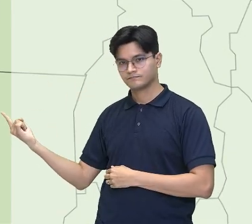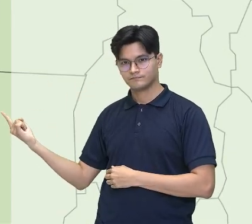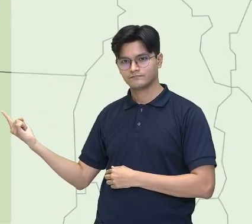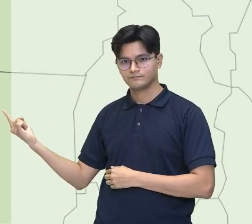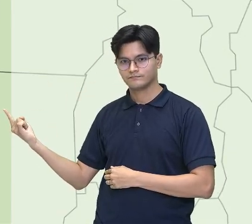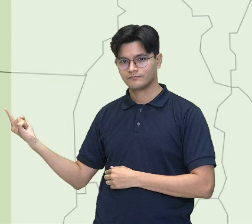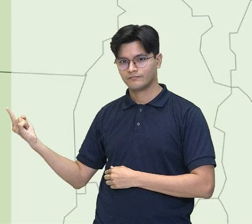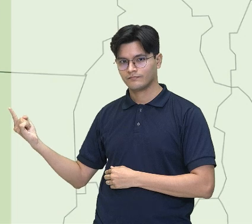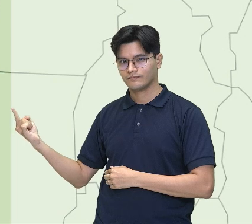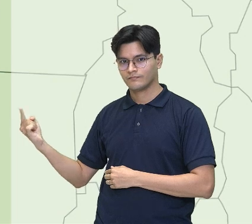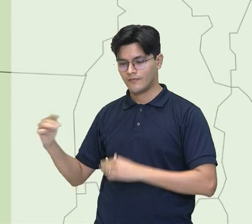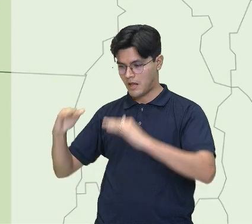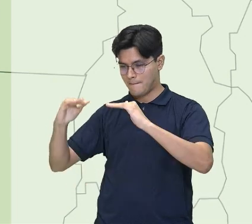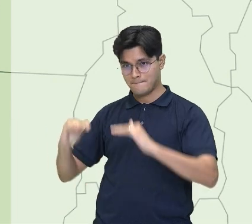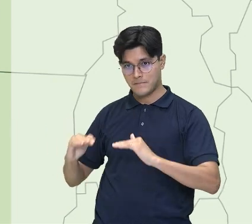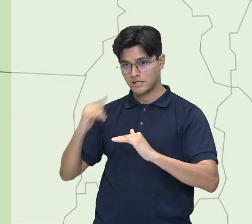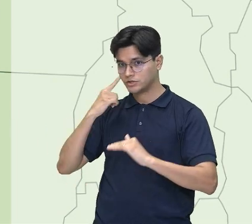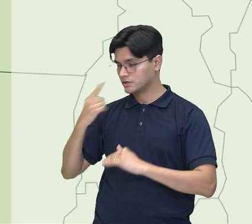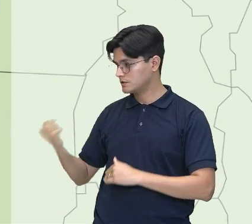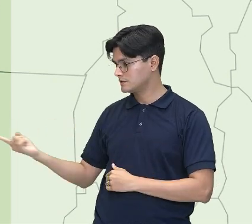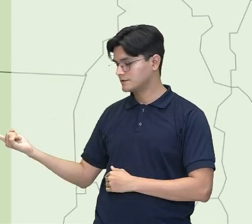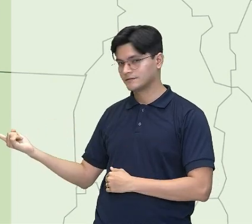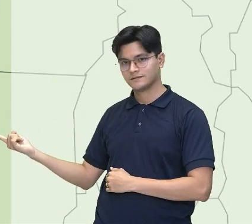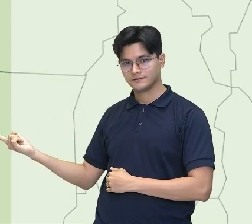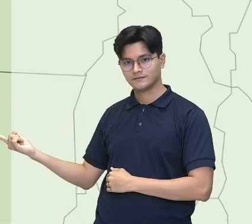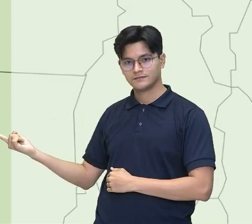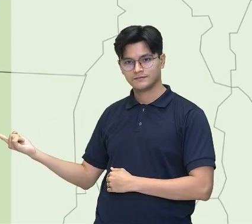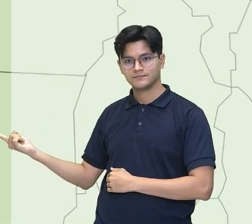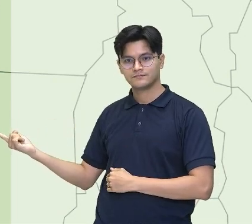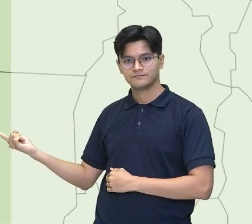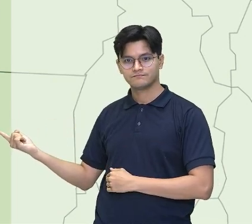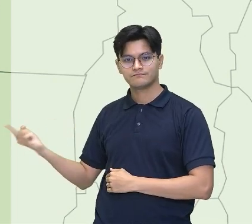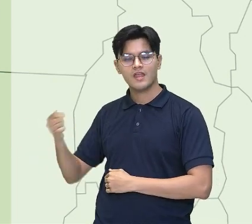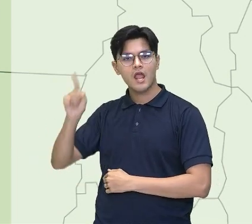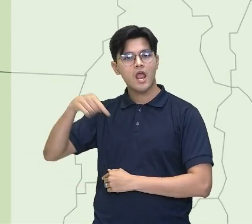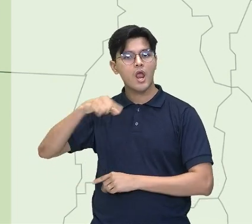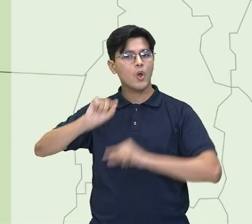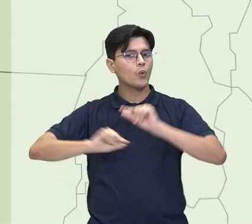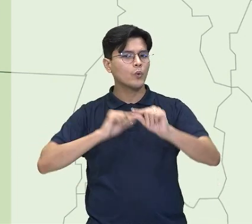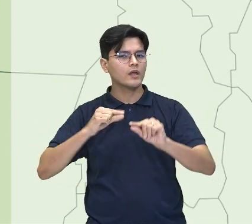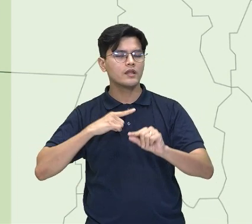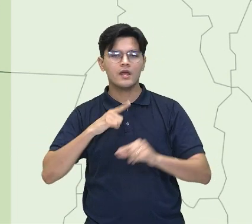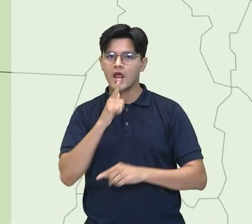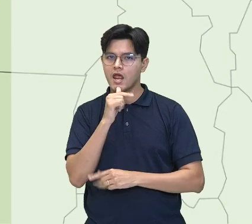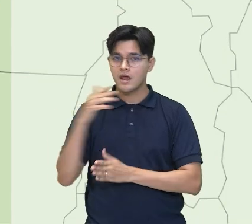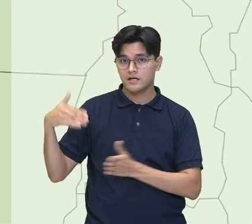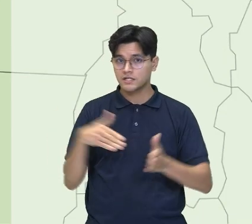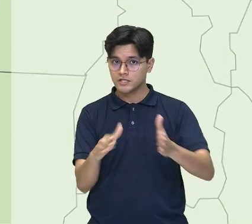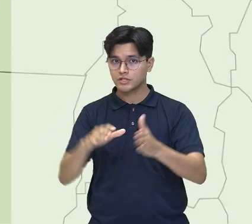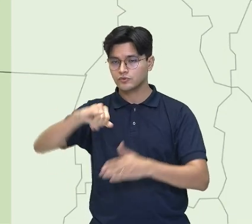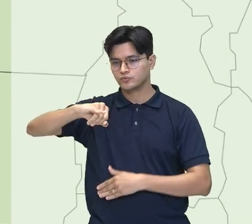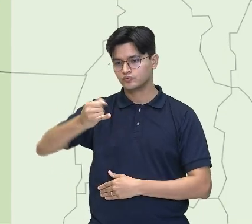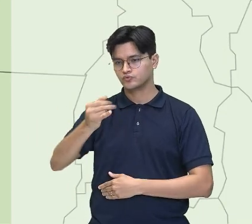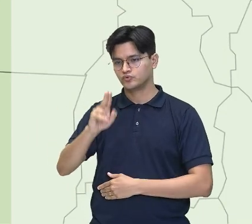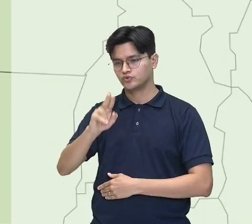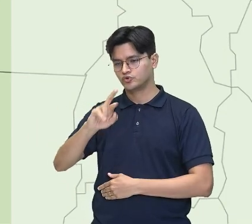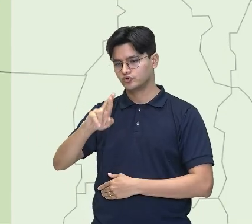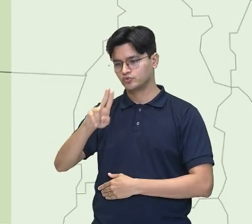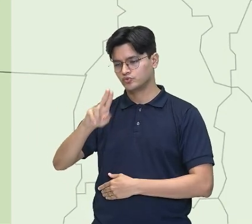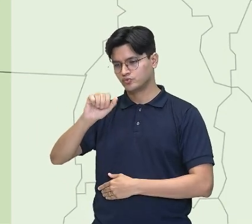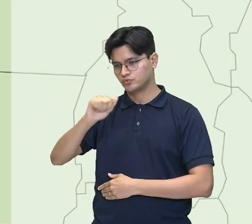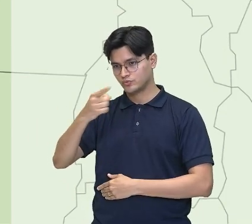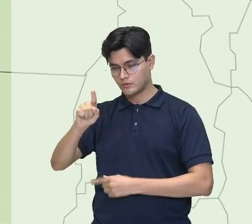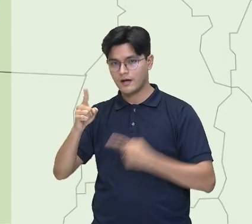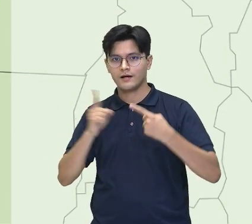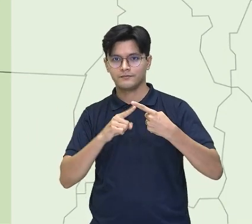Amazonas, nós vamos ter esses rios nós vamos destacar aqui o rio Juruá, o rio